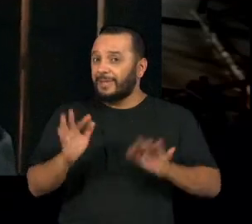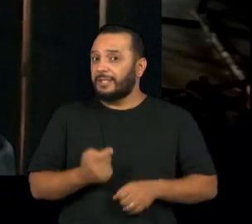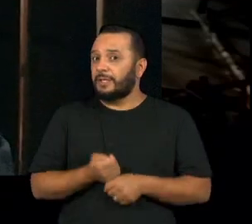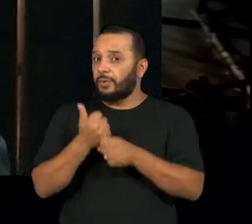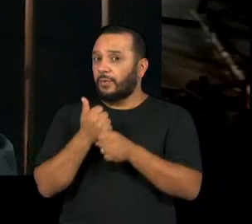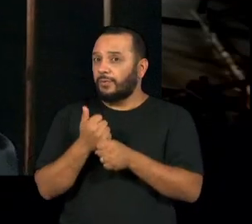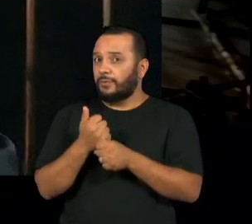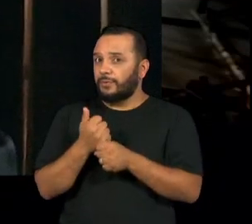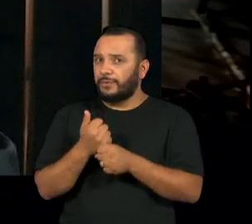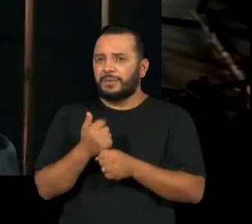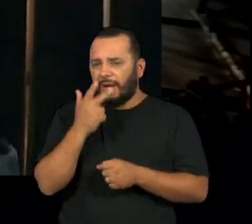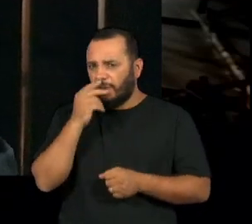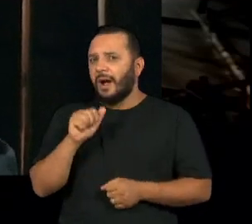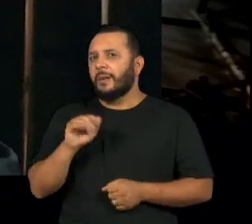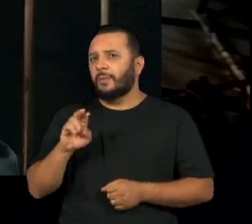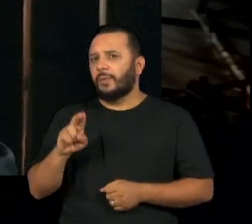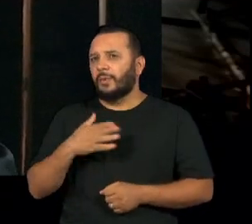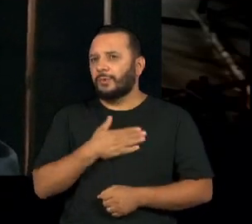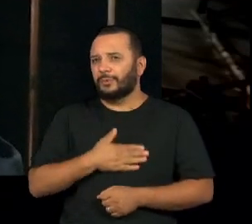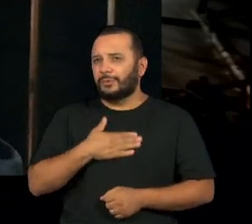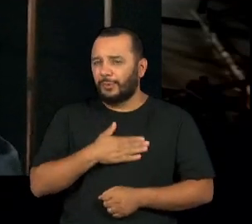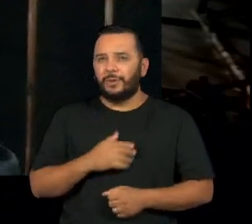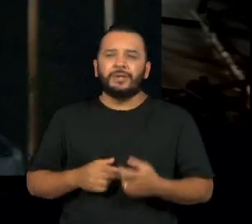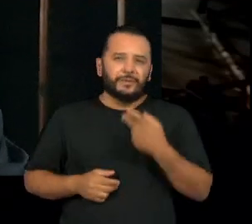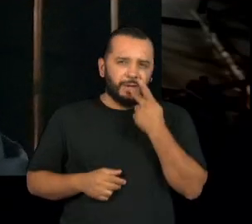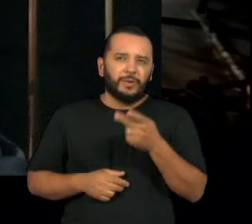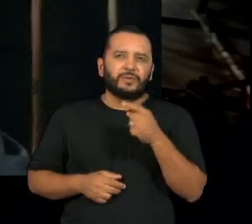Abu gostou desse canto? Ele deve estar falando,